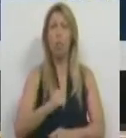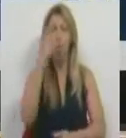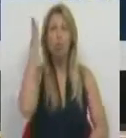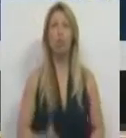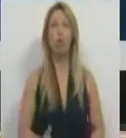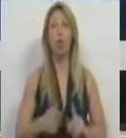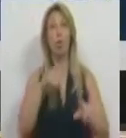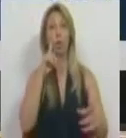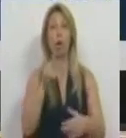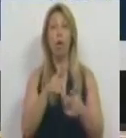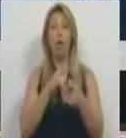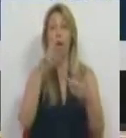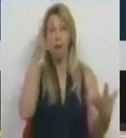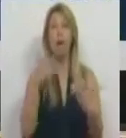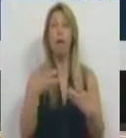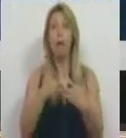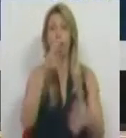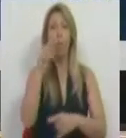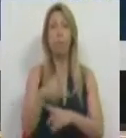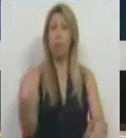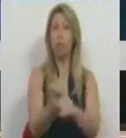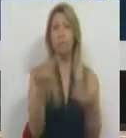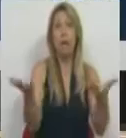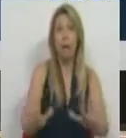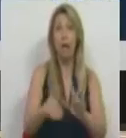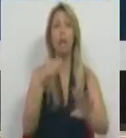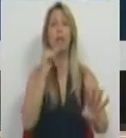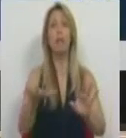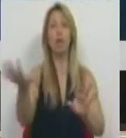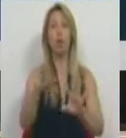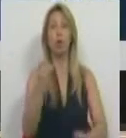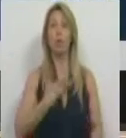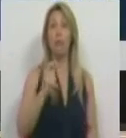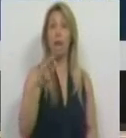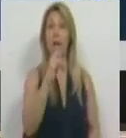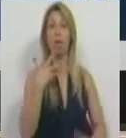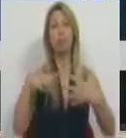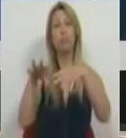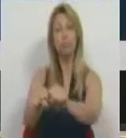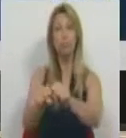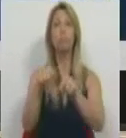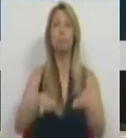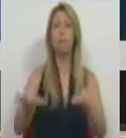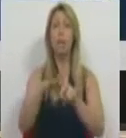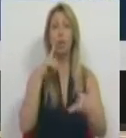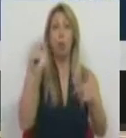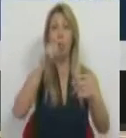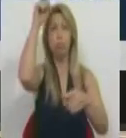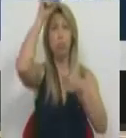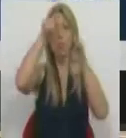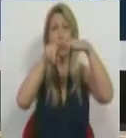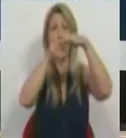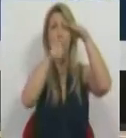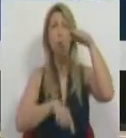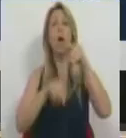vender armas aos territórios ocupados pelo Daesh. Proteger populações de bombardeamentos. Recusar a subserviência à Arábia